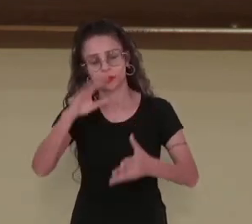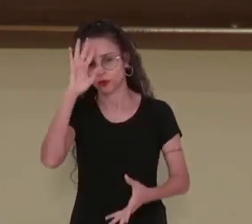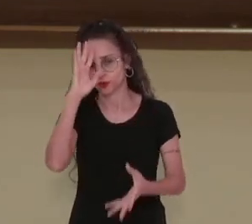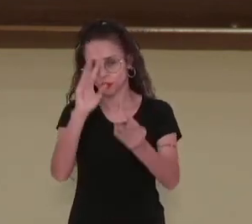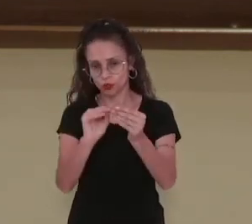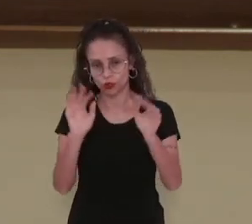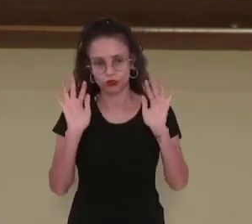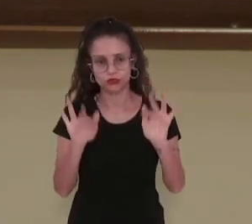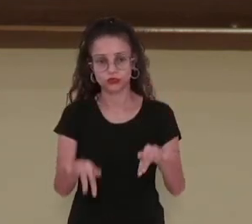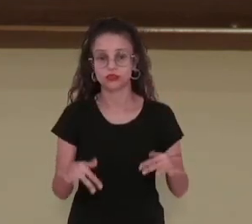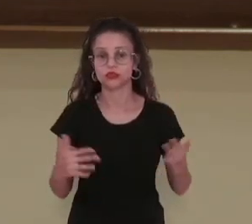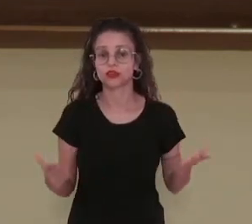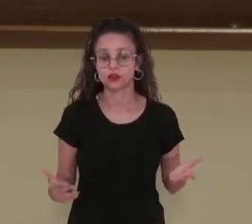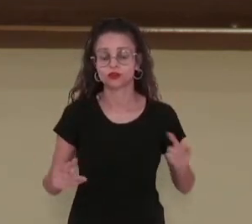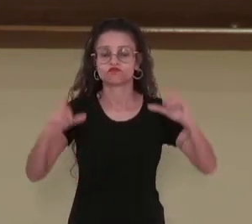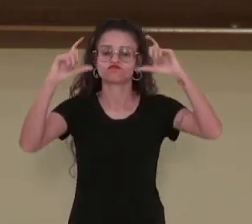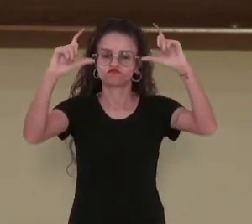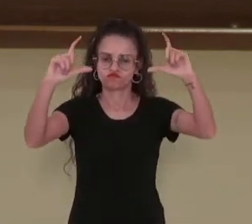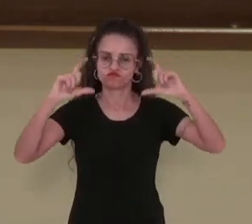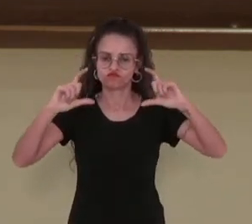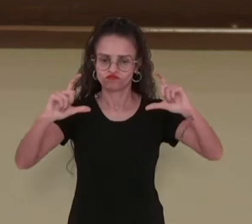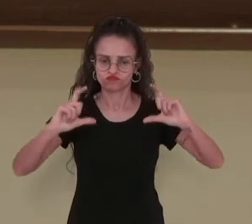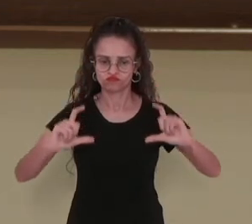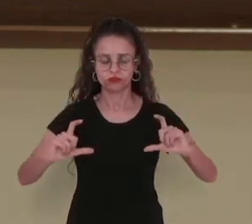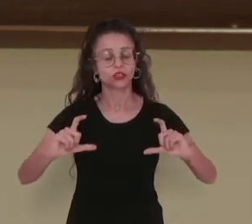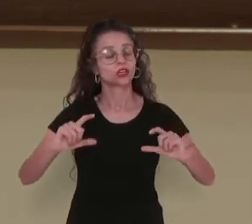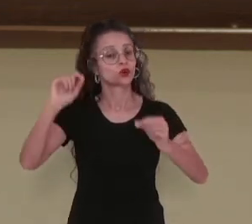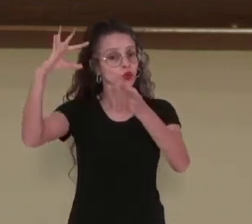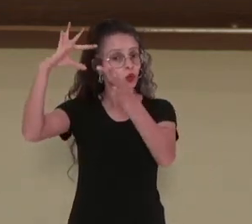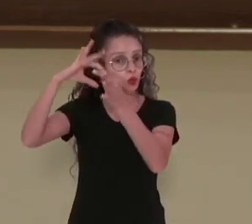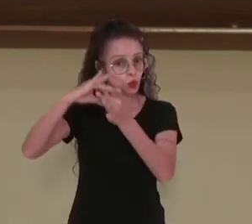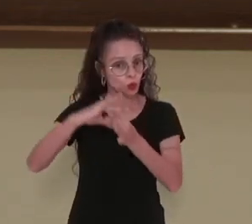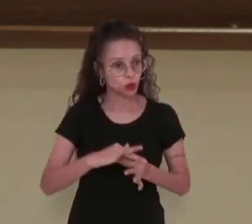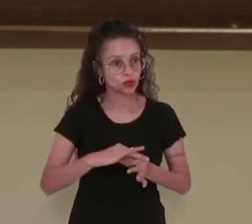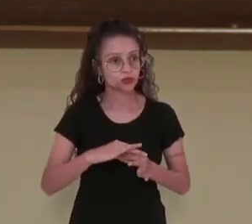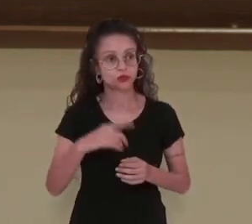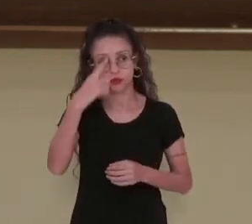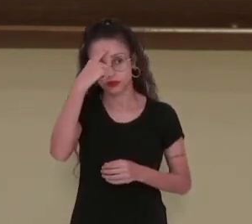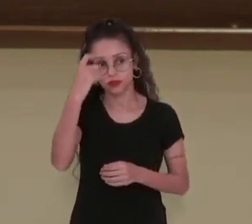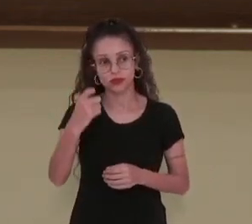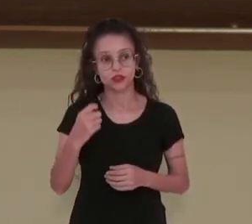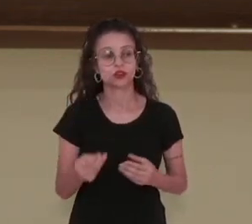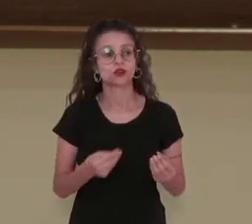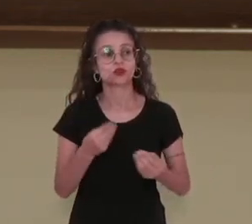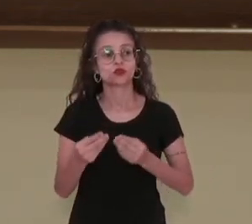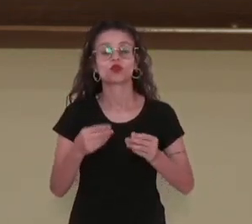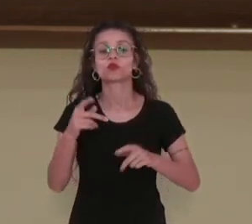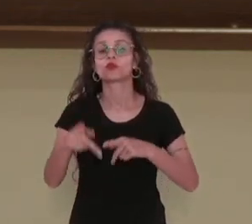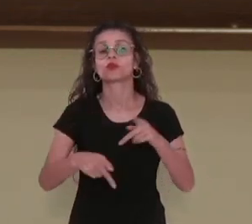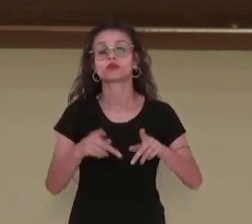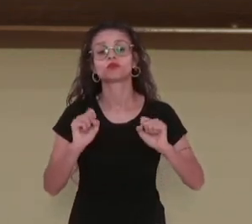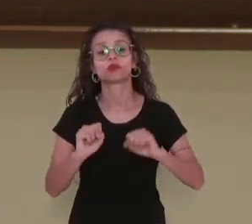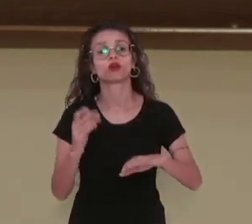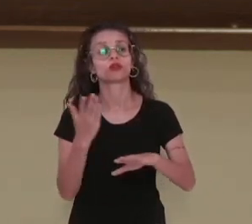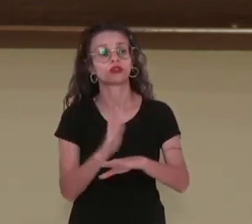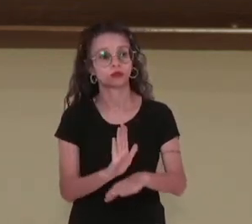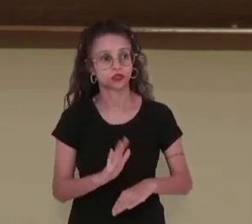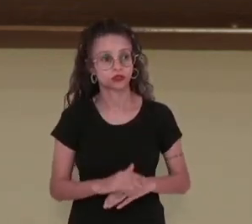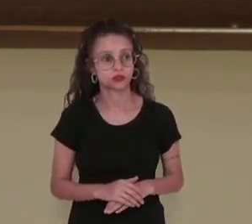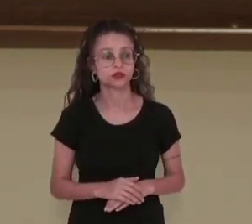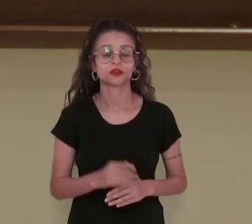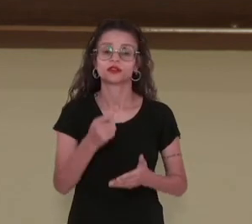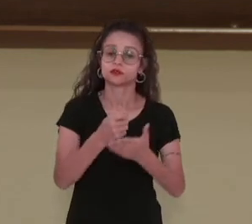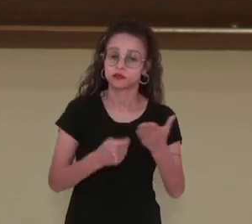conclusão, concatenando as ideias de maneira que fique. Como a população pode colaborar? Então eu